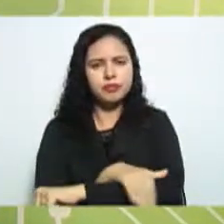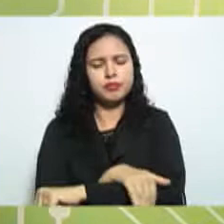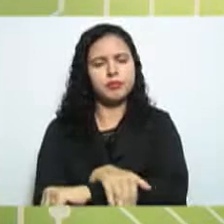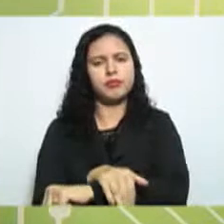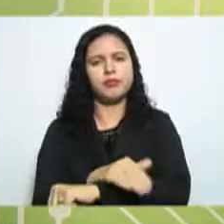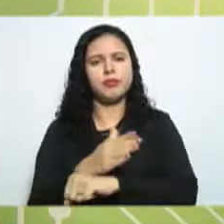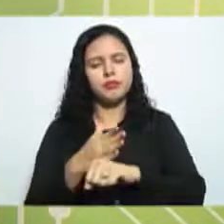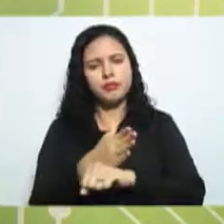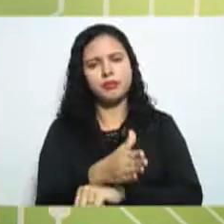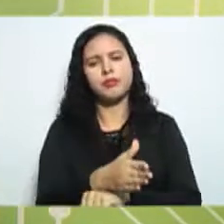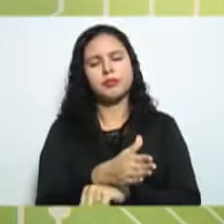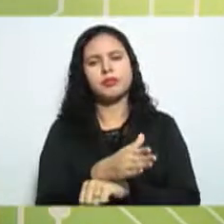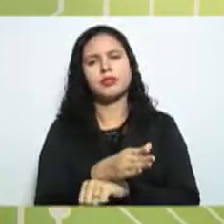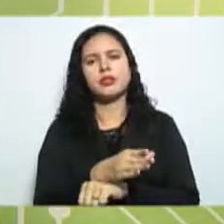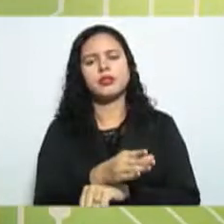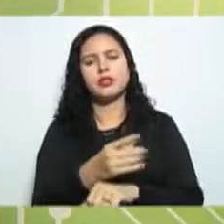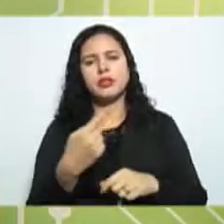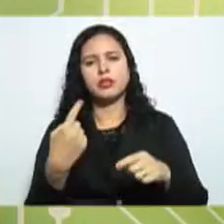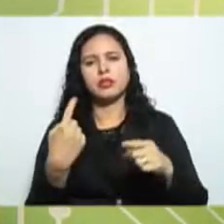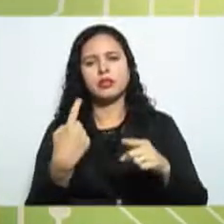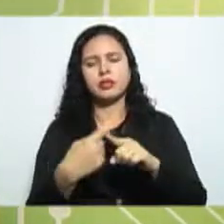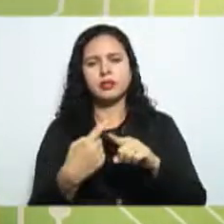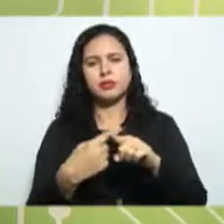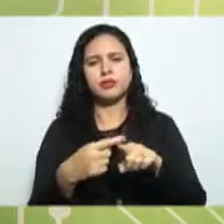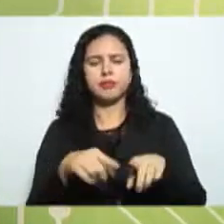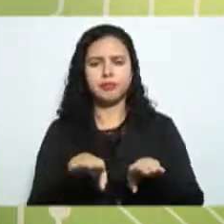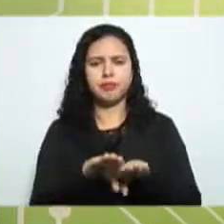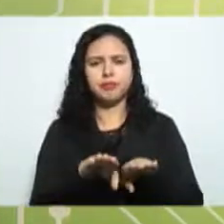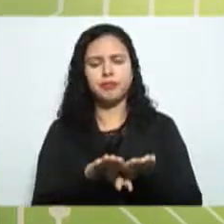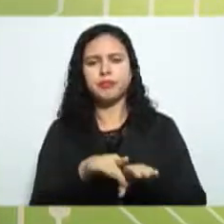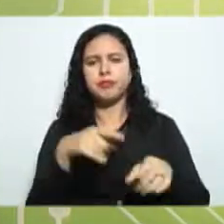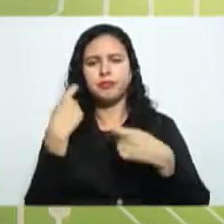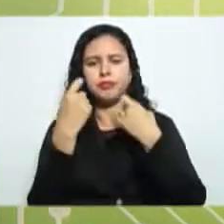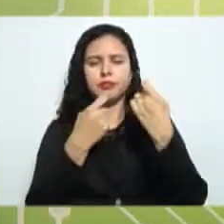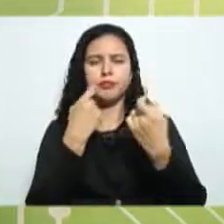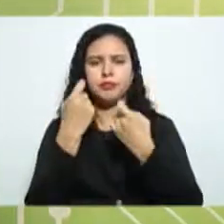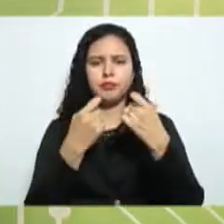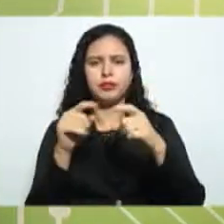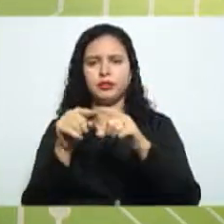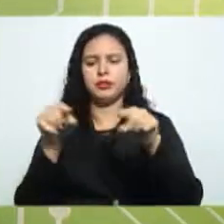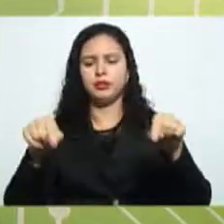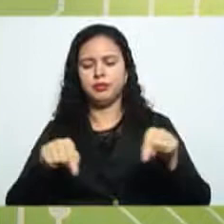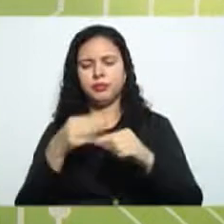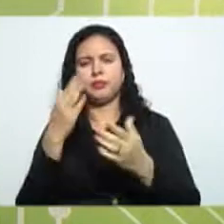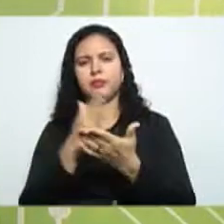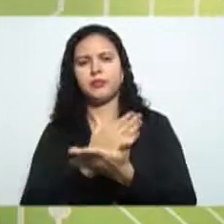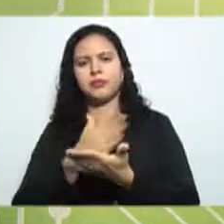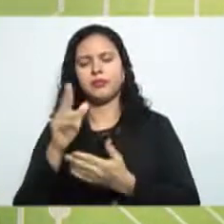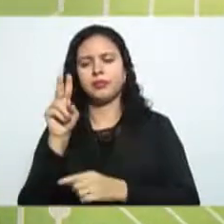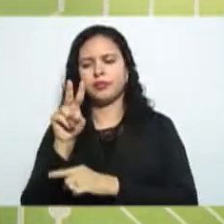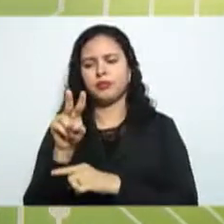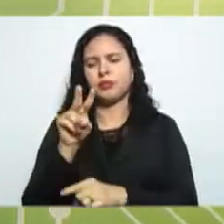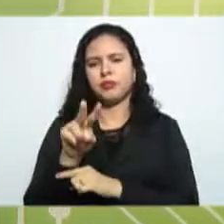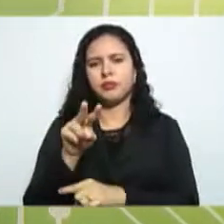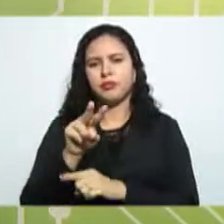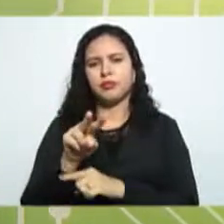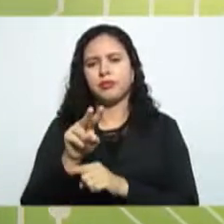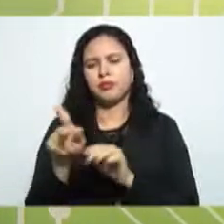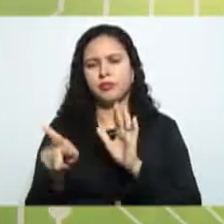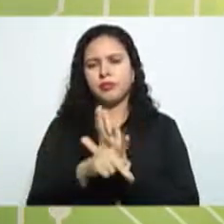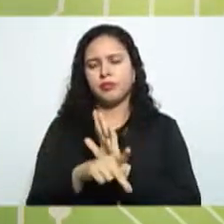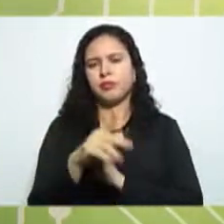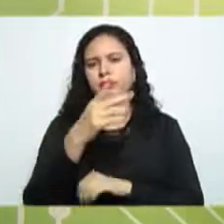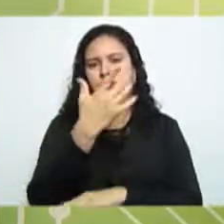regularização fundiária, a gente tem também essa preocupação de reservar algumas áreas para que essas áreas sejam áreas de